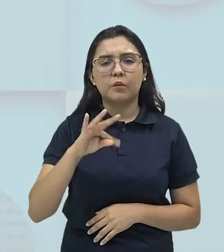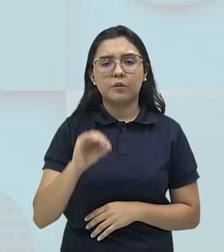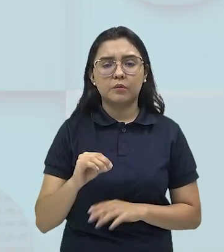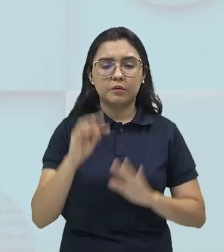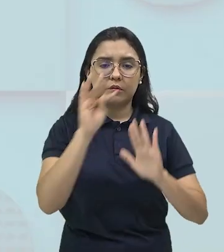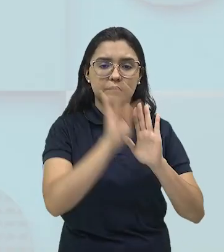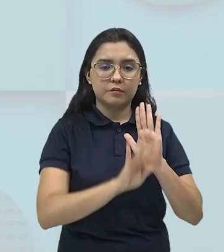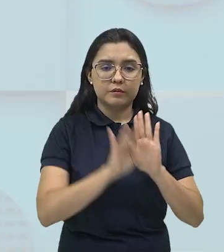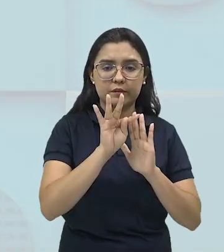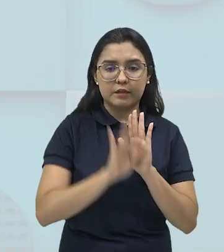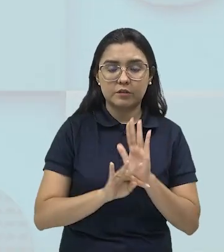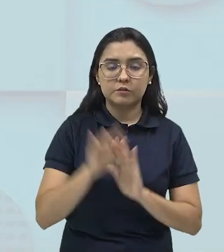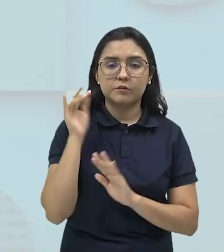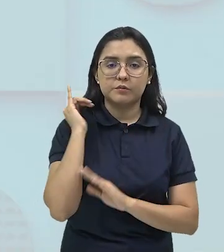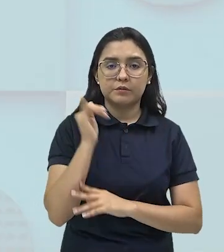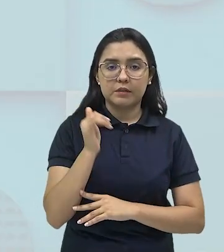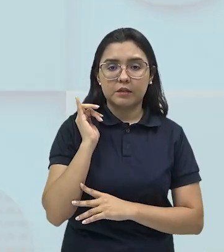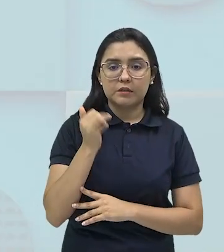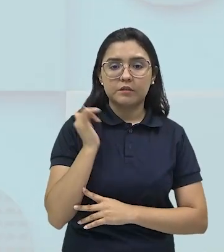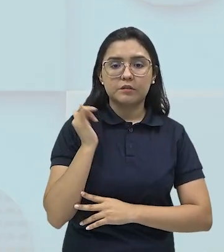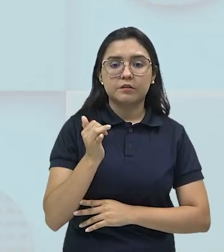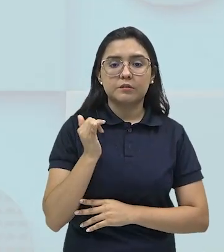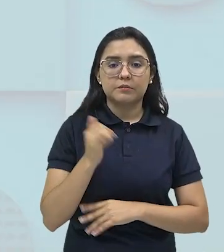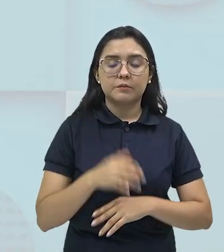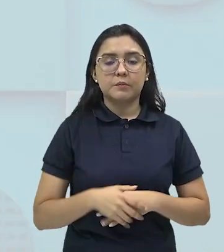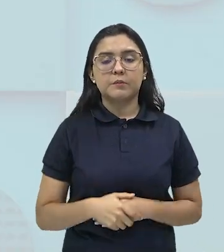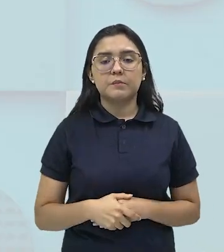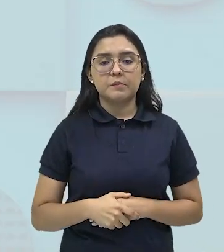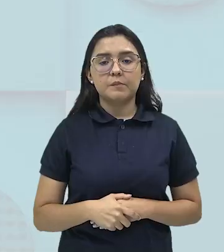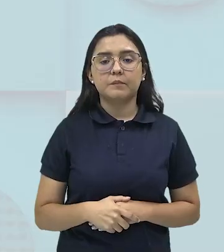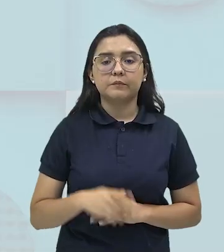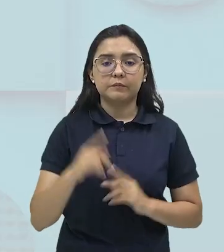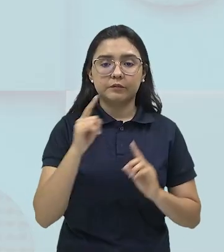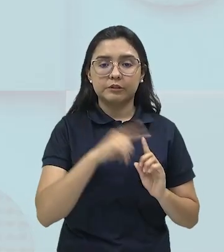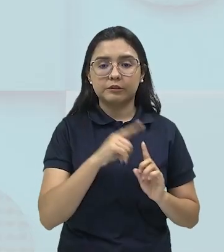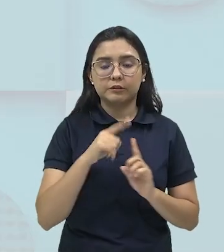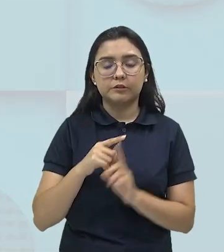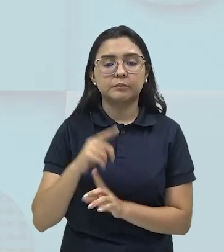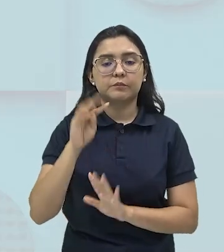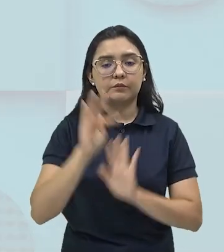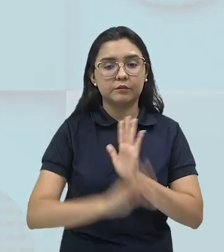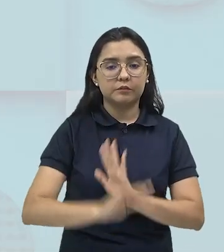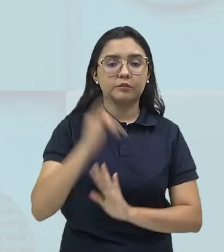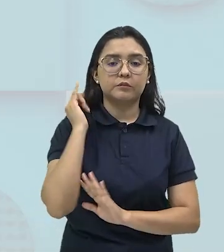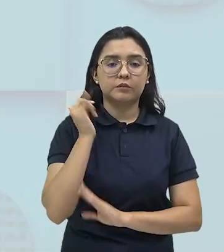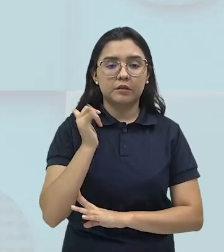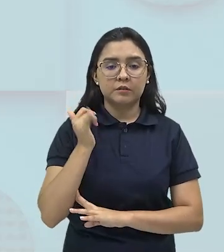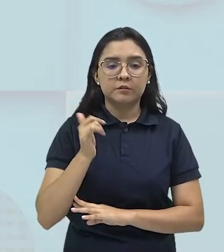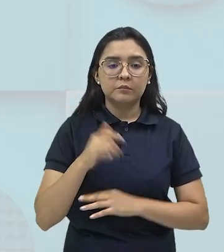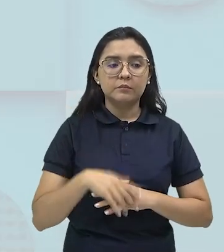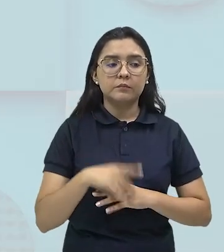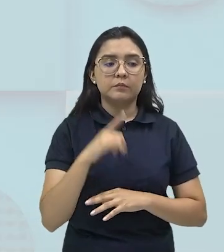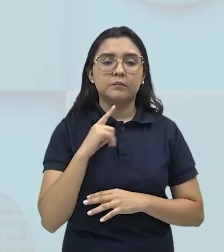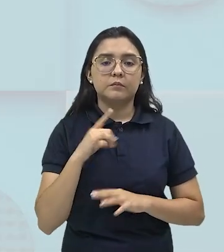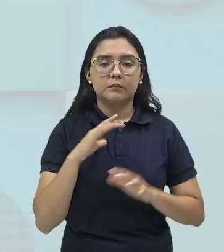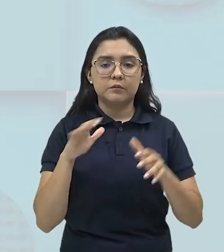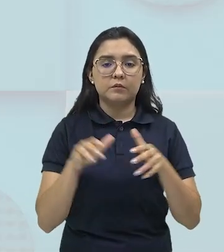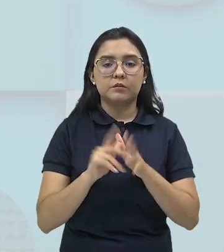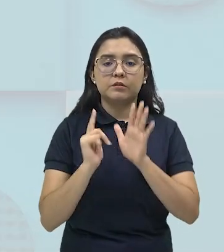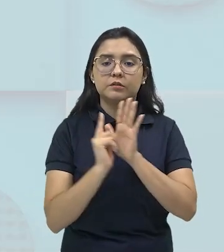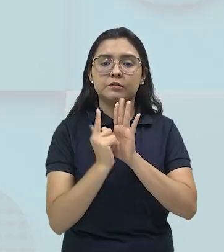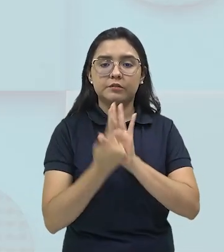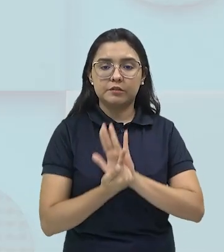texto narrativo, do tipo textual narrativo, e que ele está classificado como